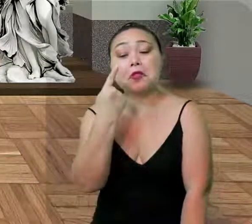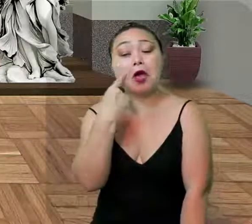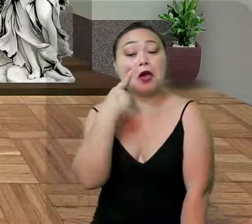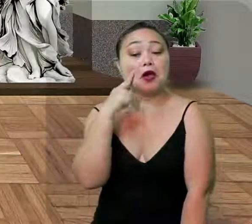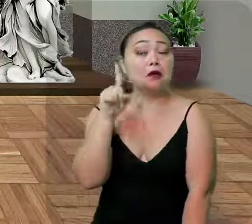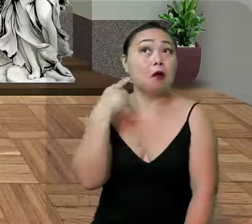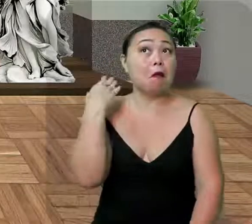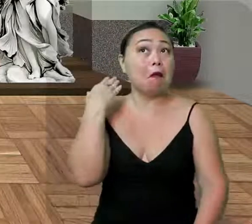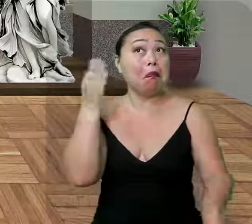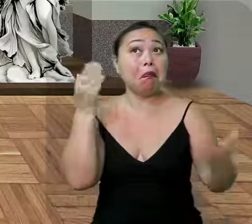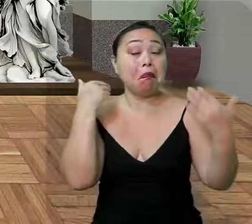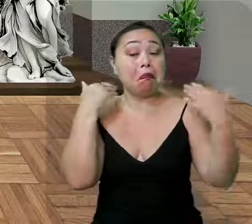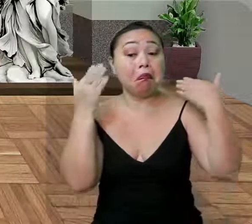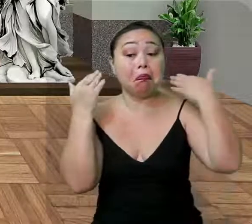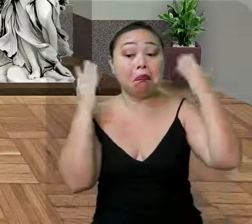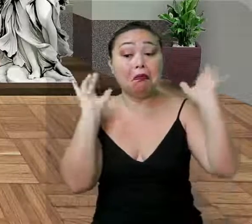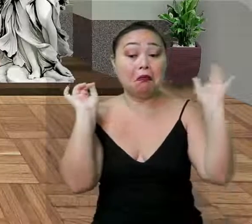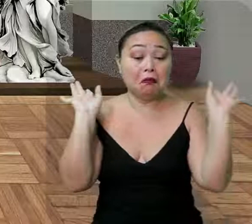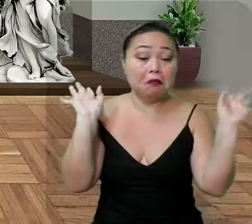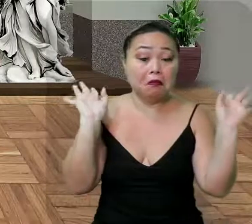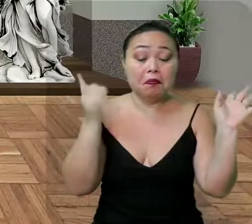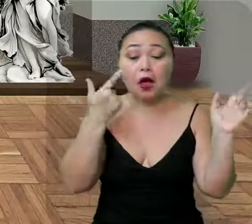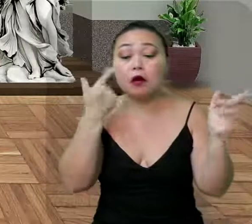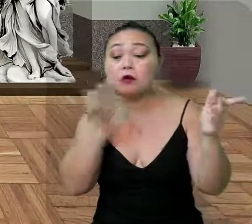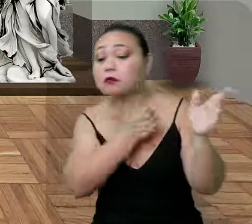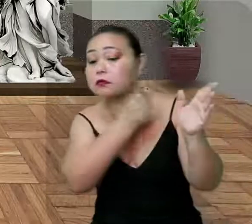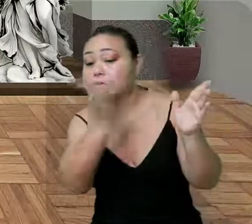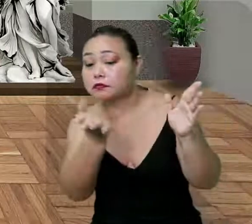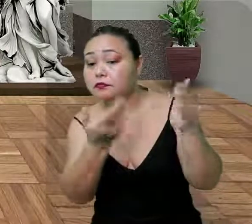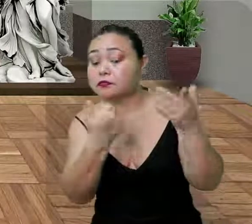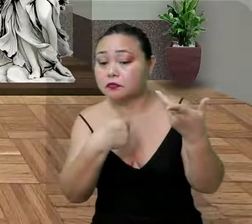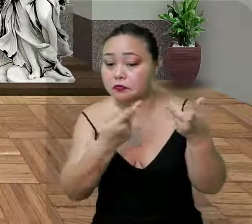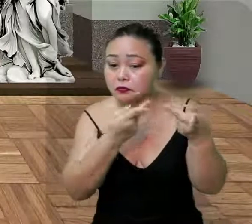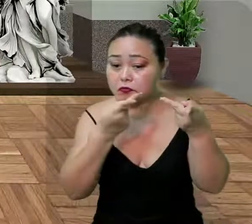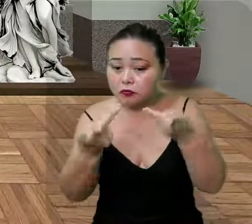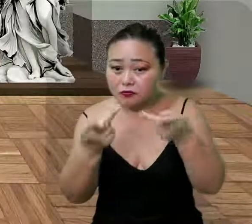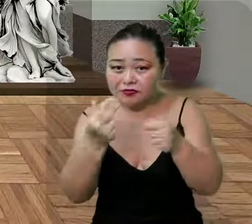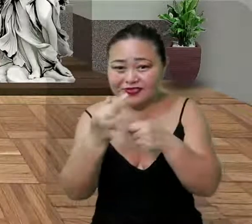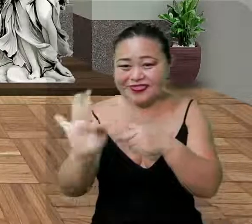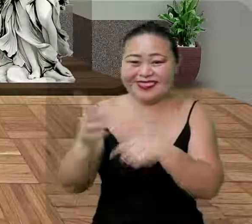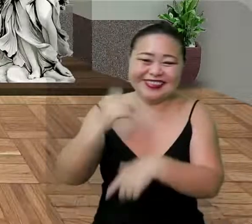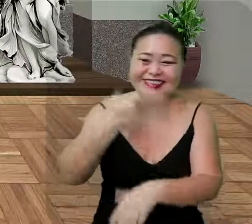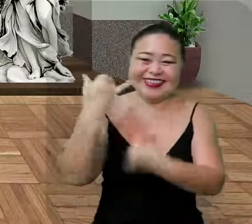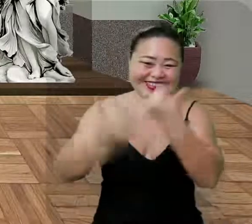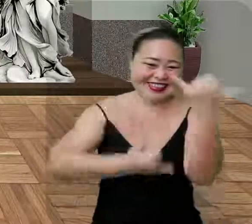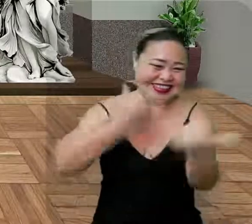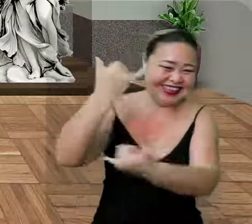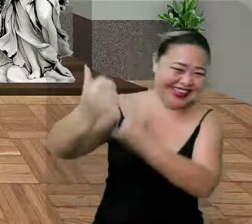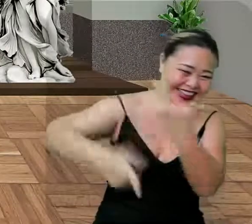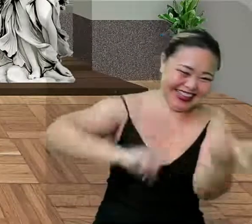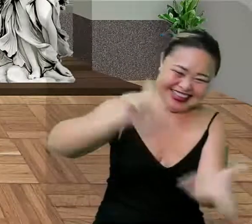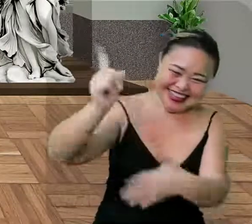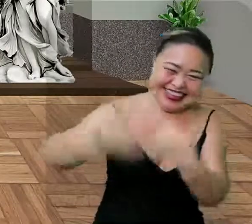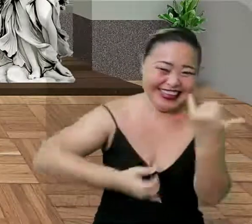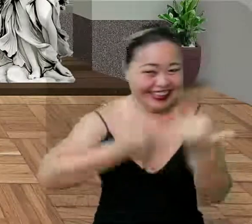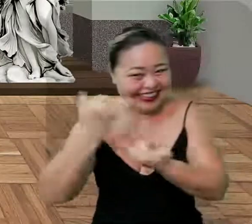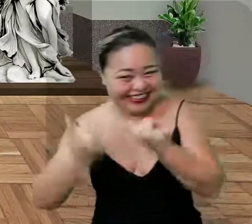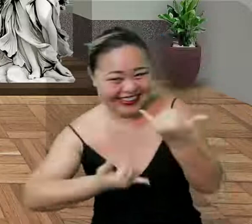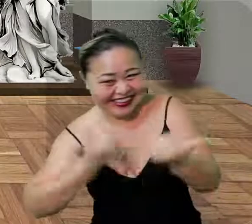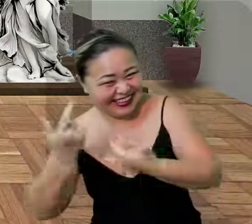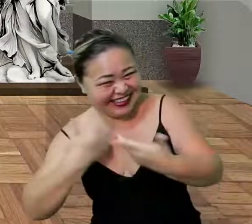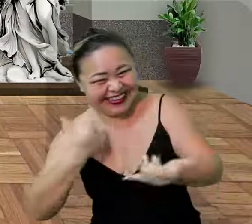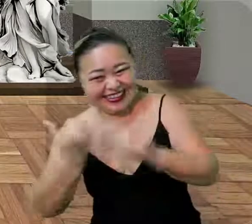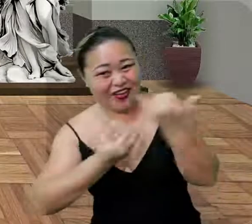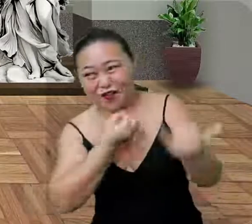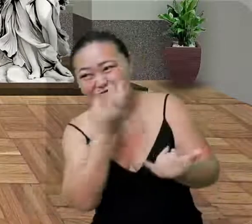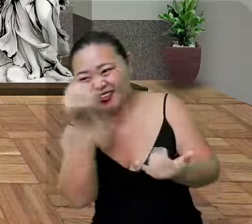eu falo isso porque quando eu fiz o ter a França a usando eu também eu também quero